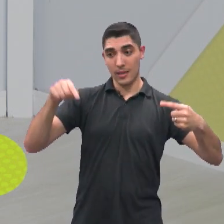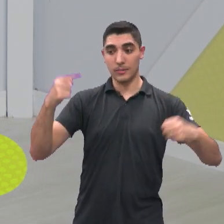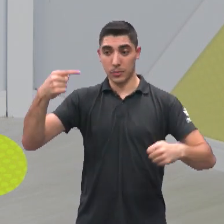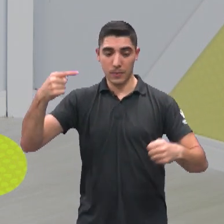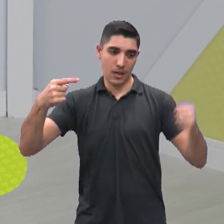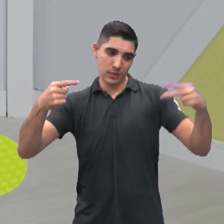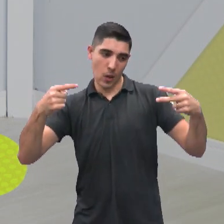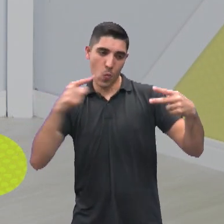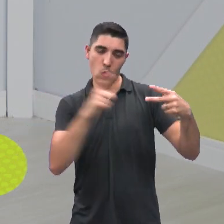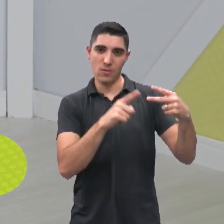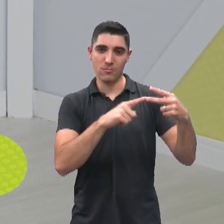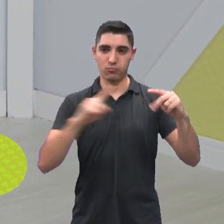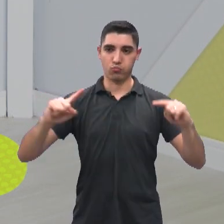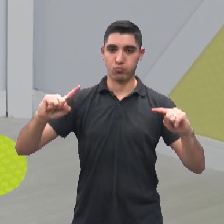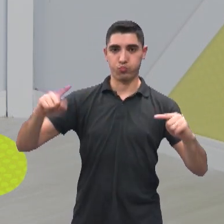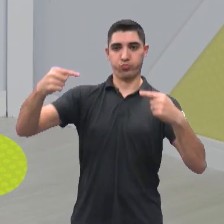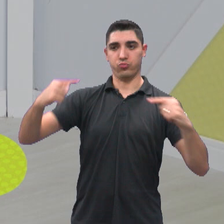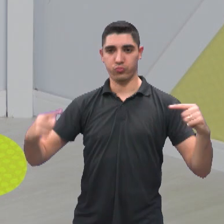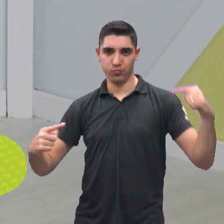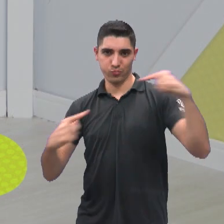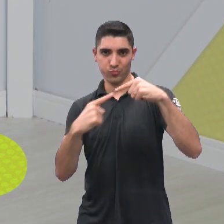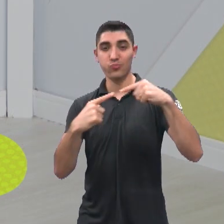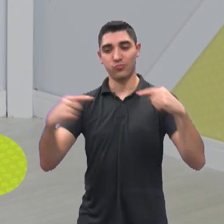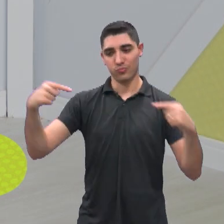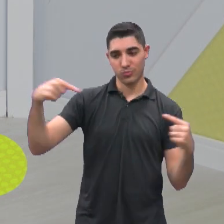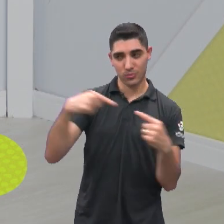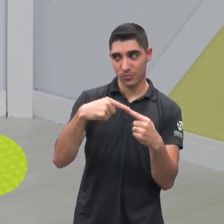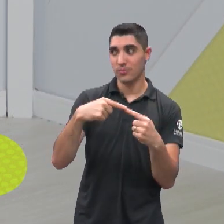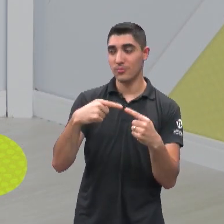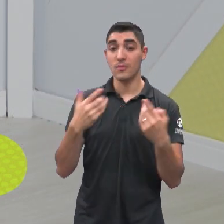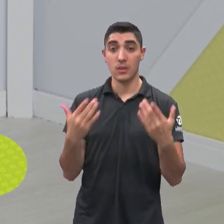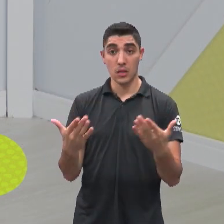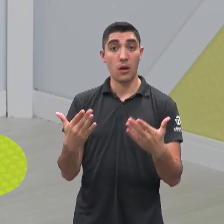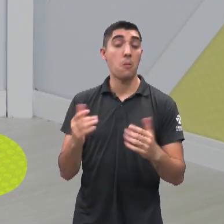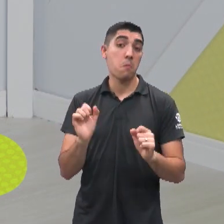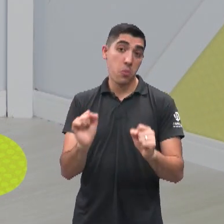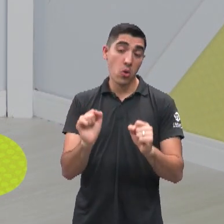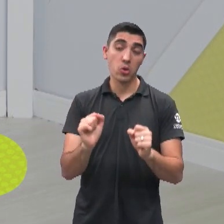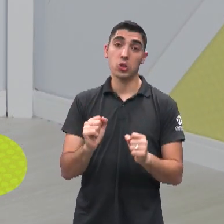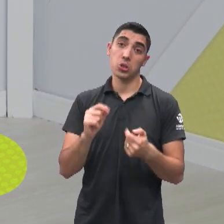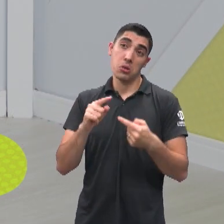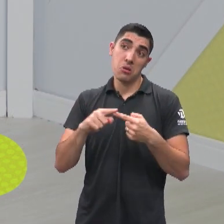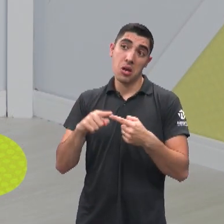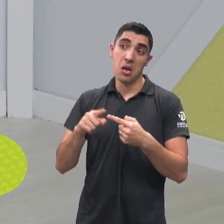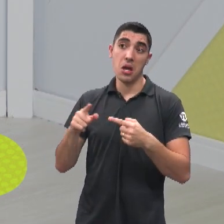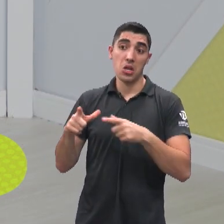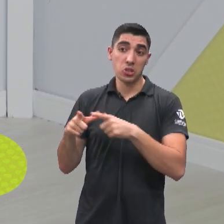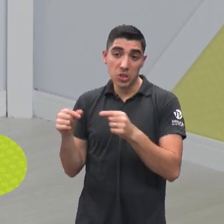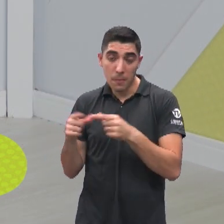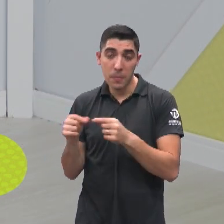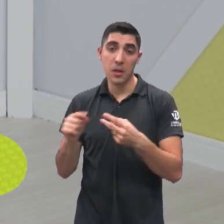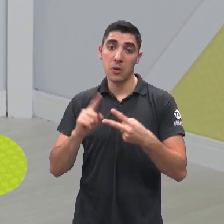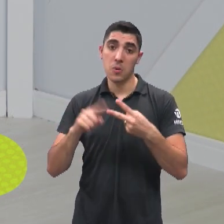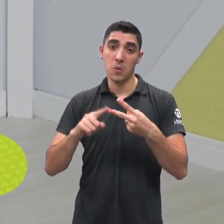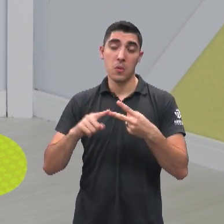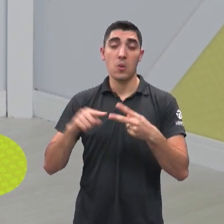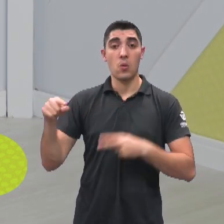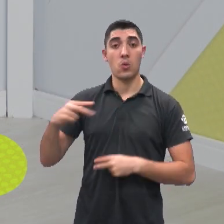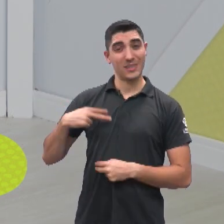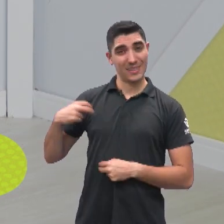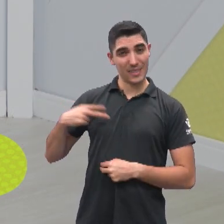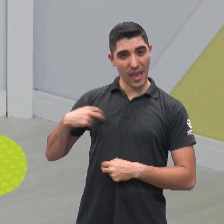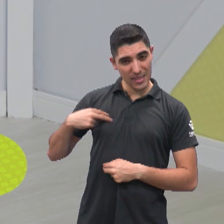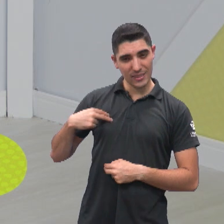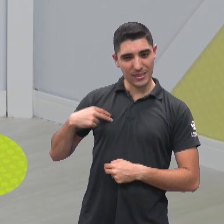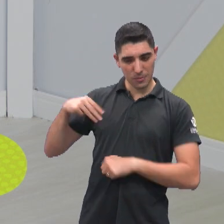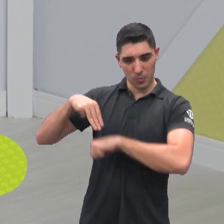o segundo do grupo do São José, e pode cruzar, como você bem falou, time do Japão, o próprio SESI de Mogi das Cruzes, e